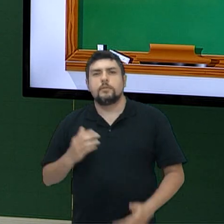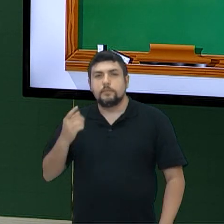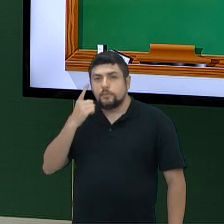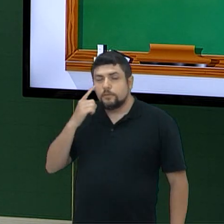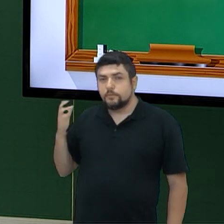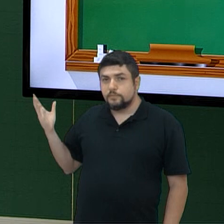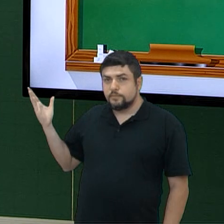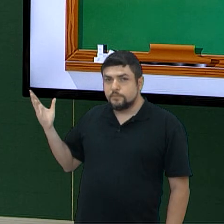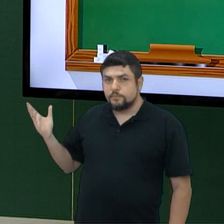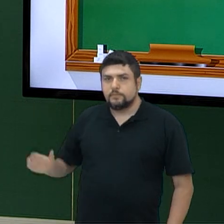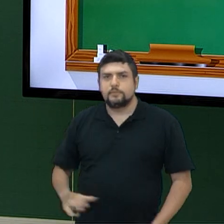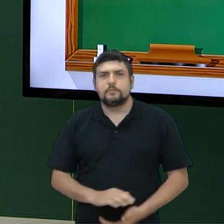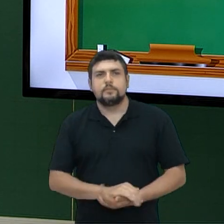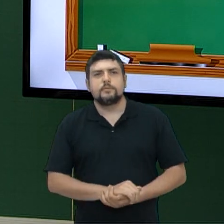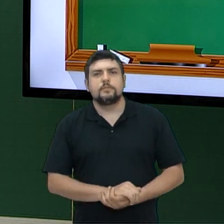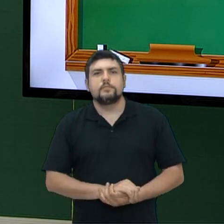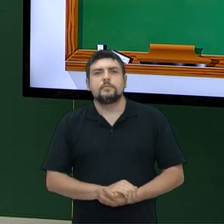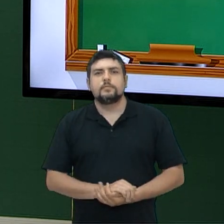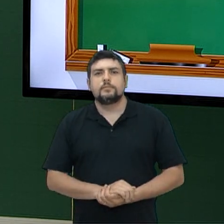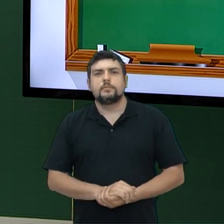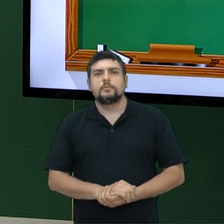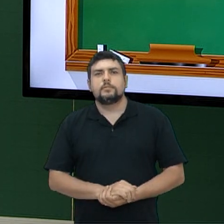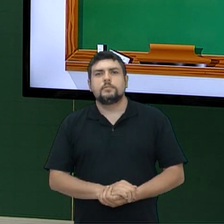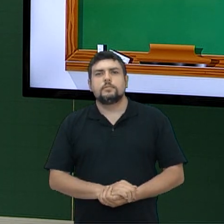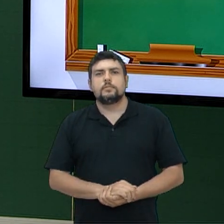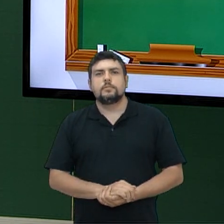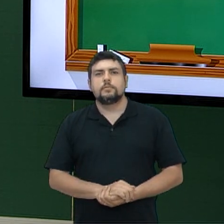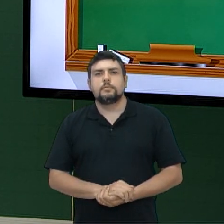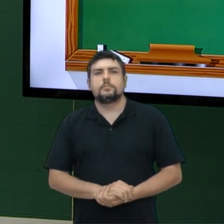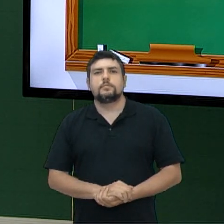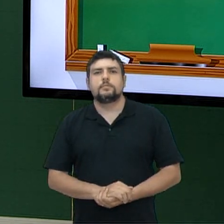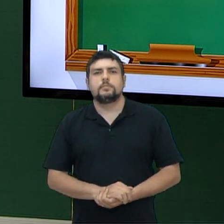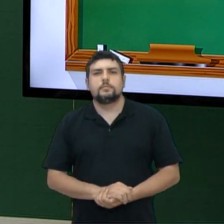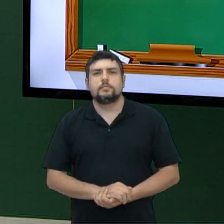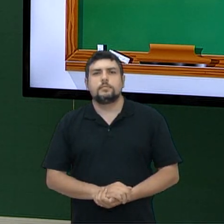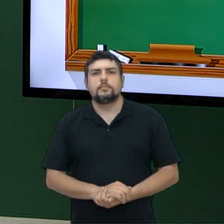queridos, é a fórmula